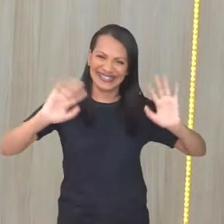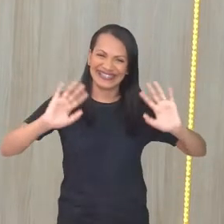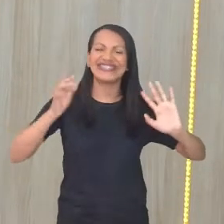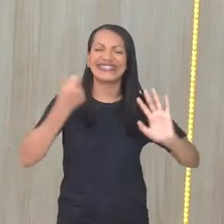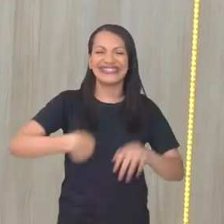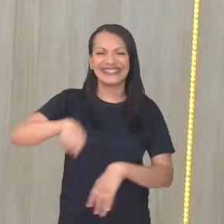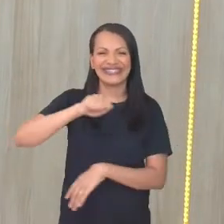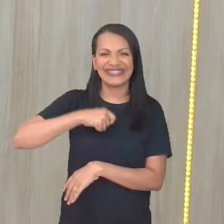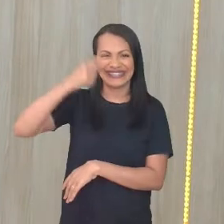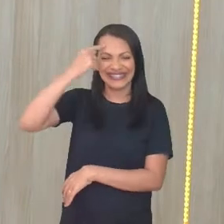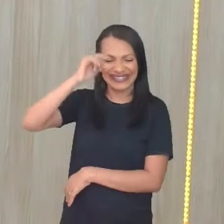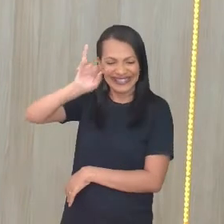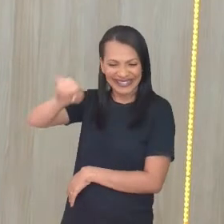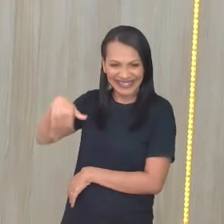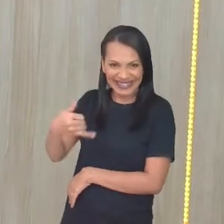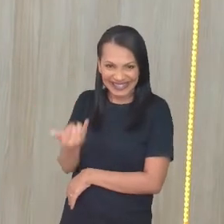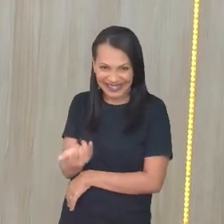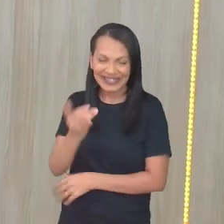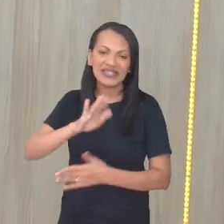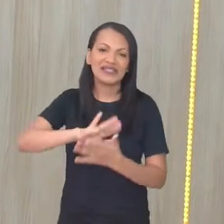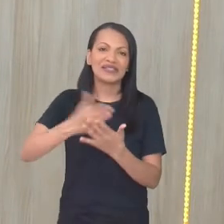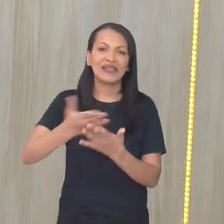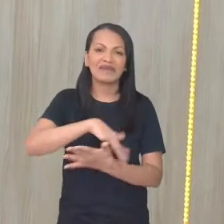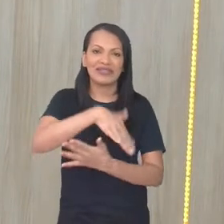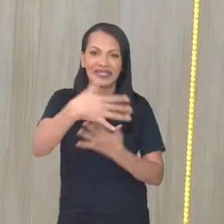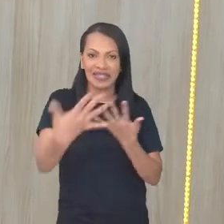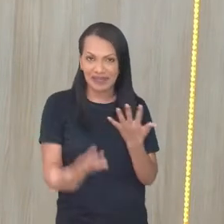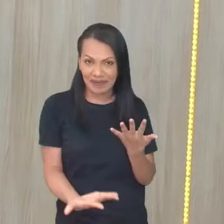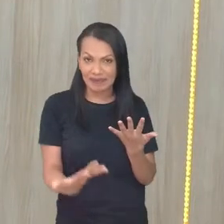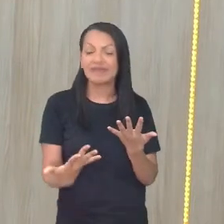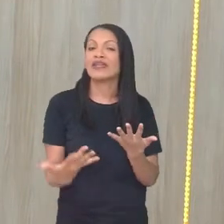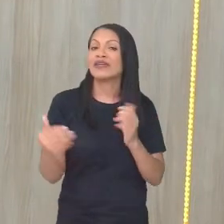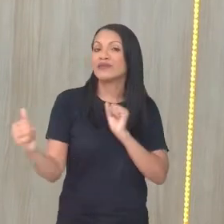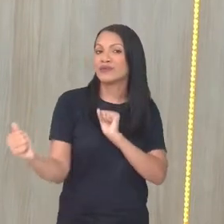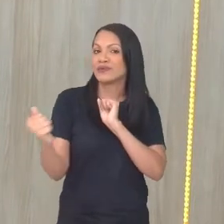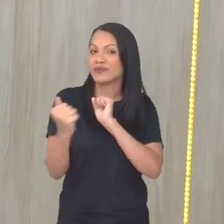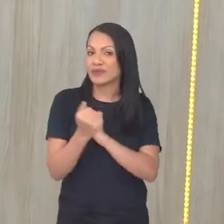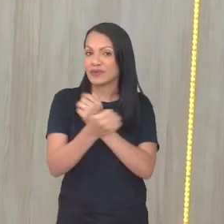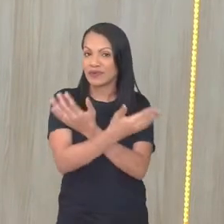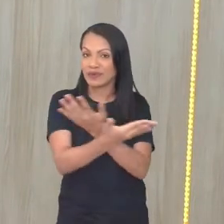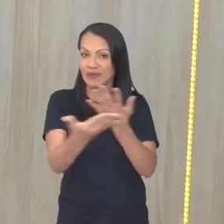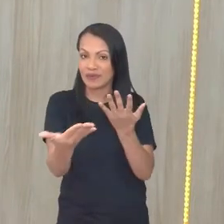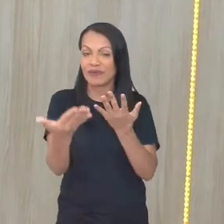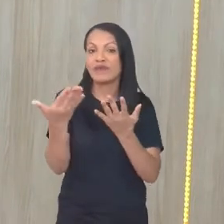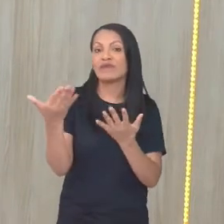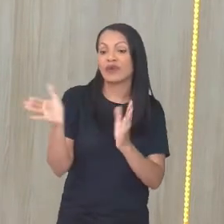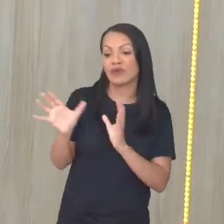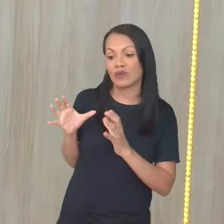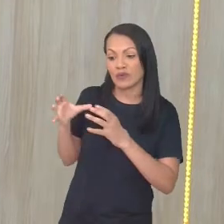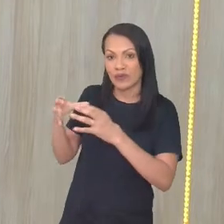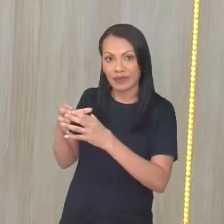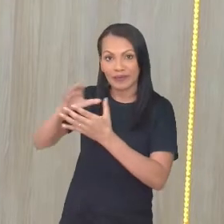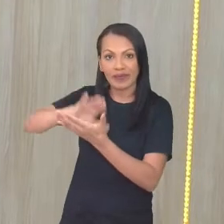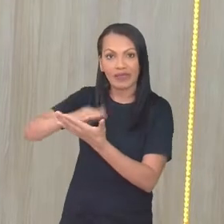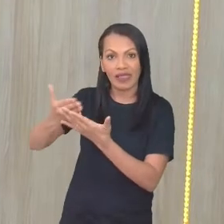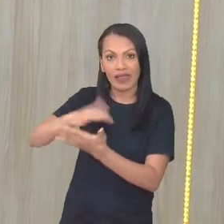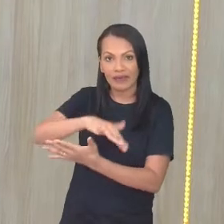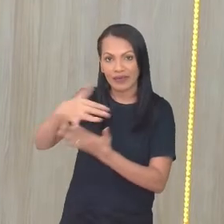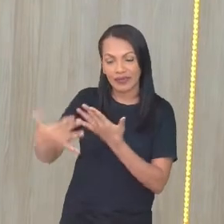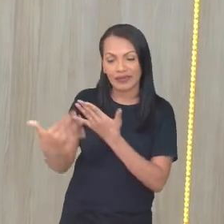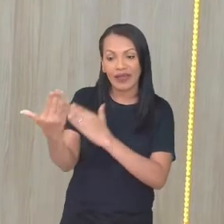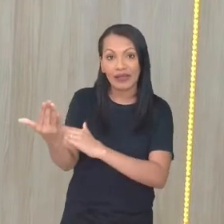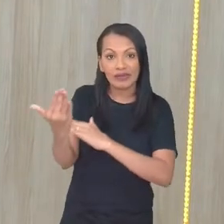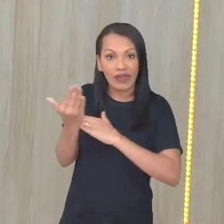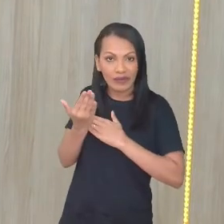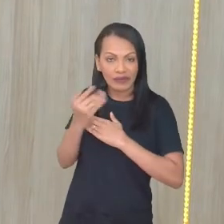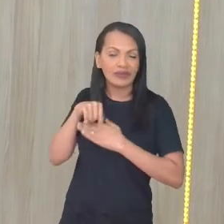Jéssica, nossa intérprete de Libras, que junto com toda a equipe de intérprete de Libras nos ajudam